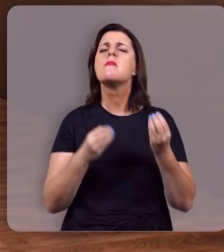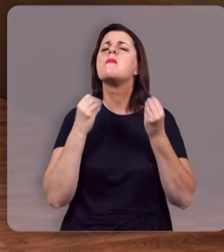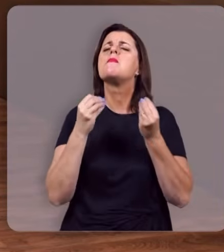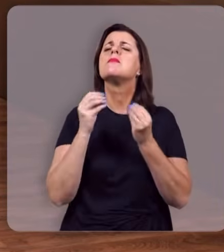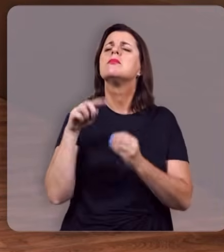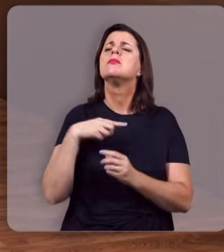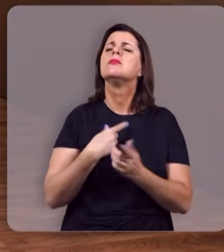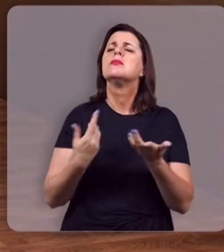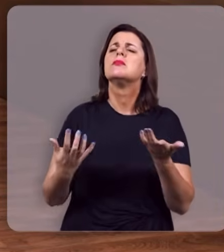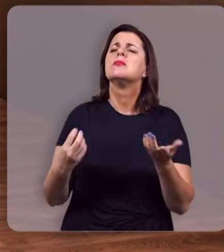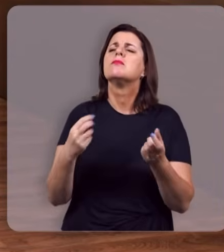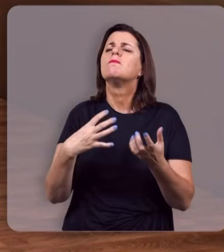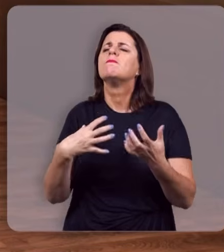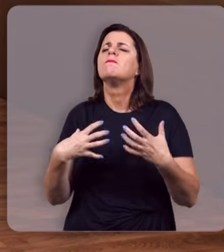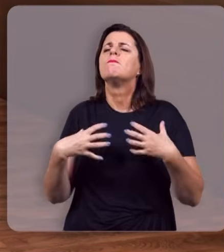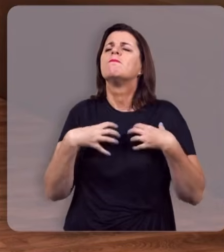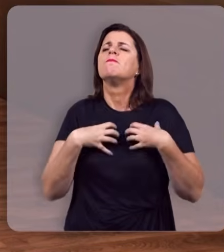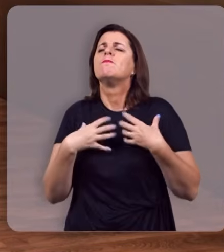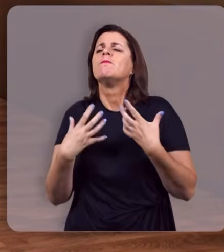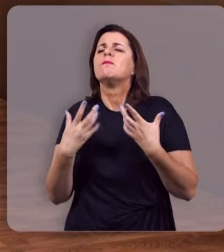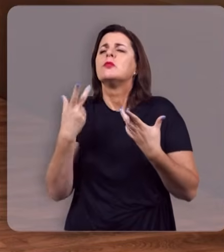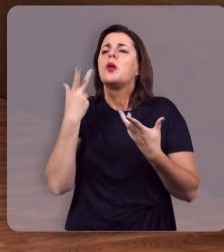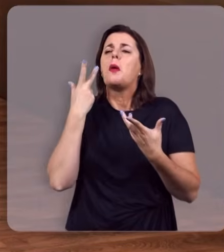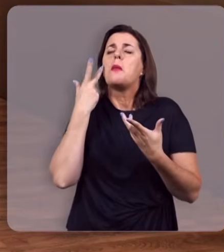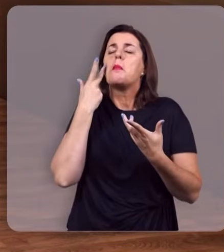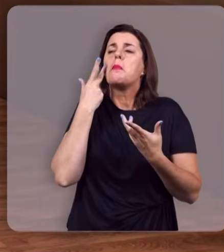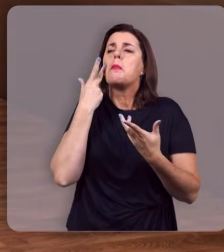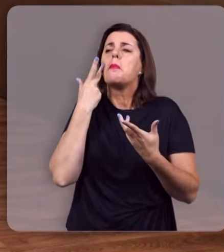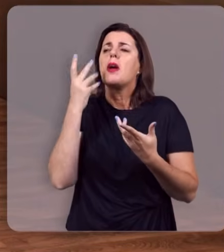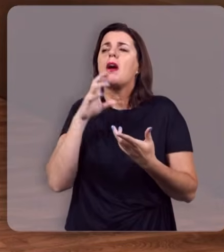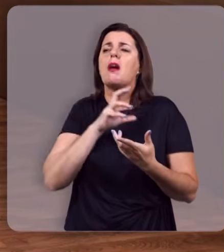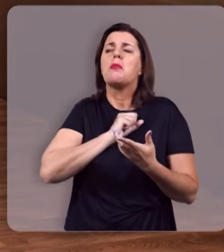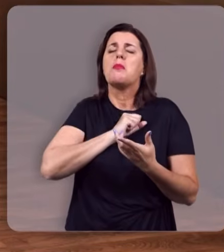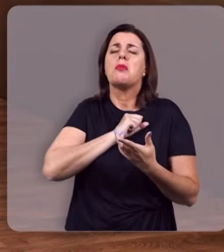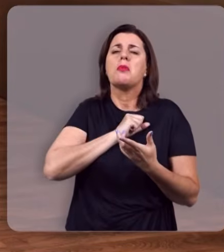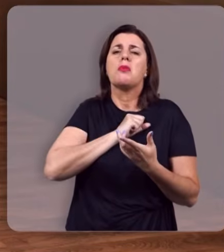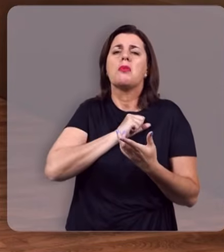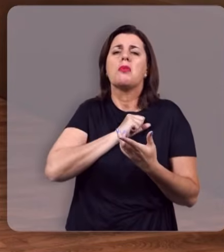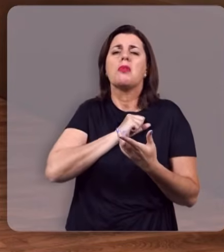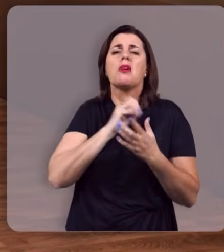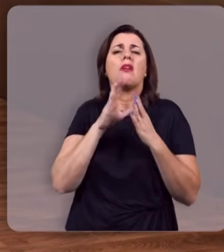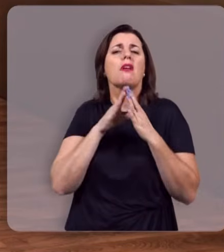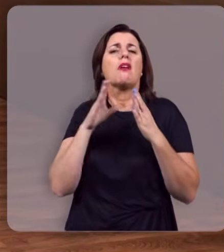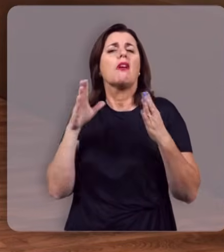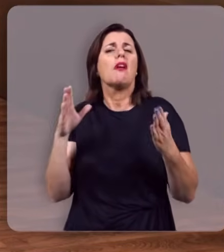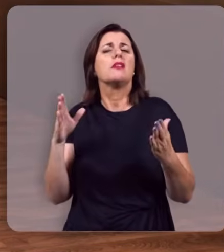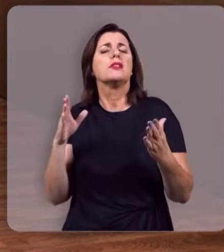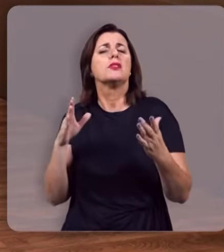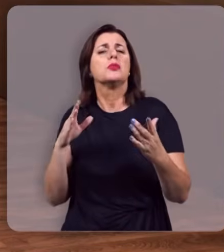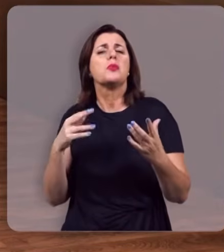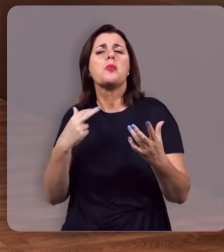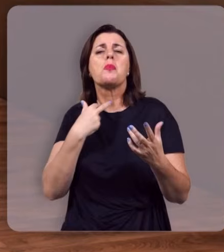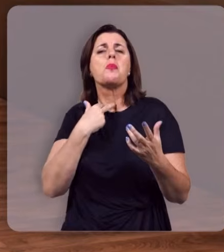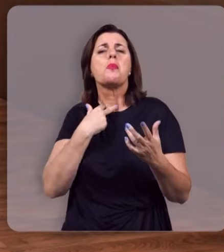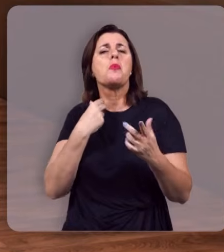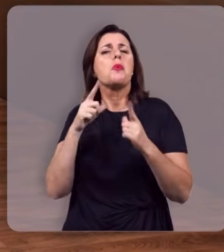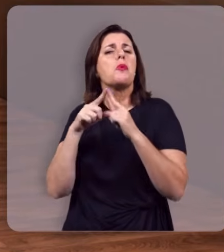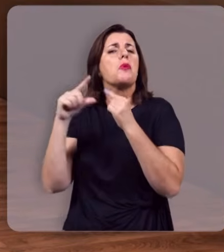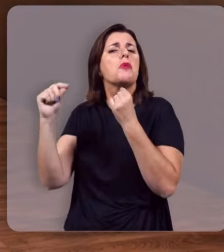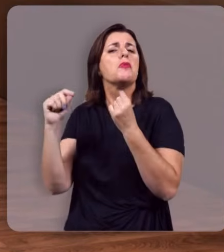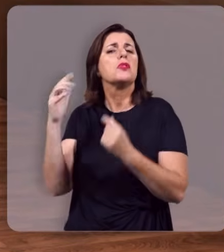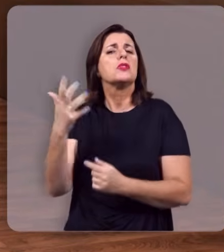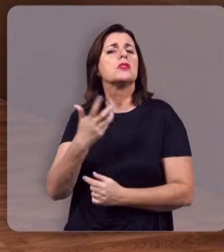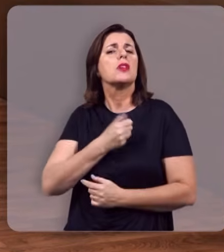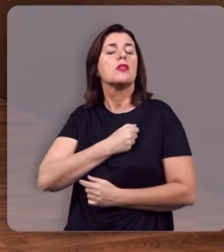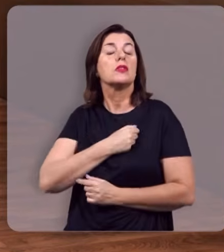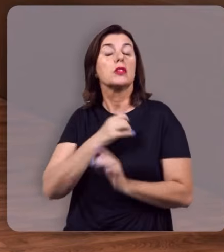reagir a tão grande amor? Como escaparemos nós se negligenciarmos tão grande salvação?